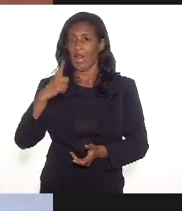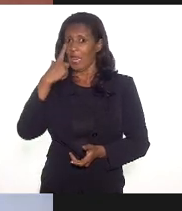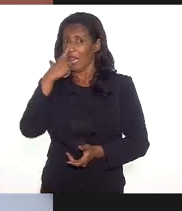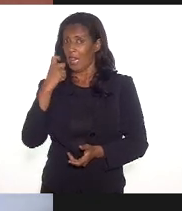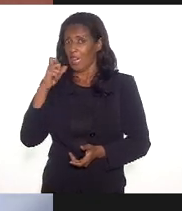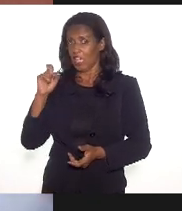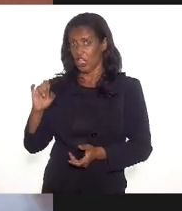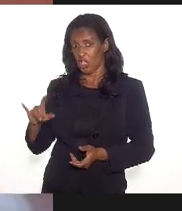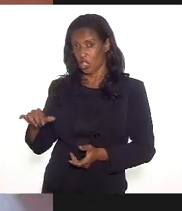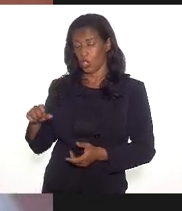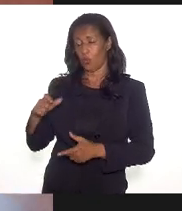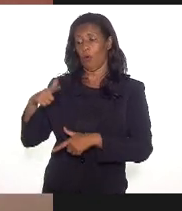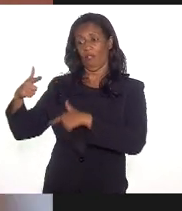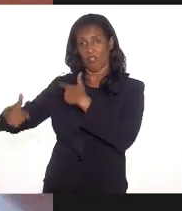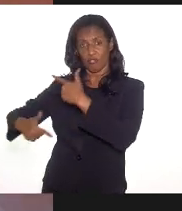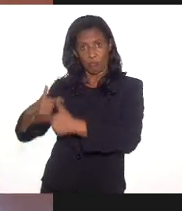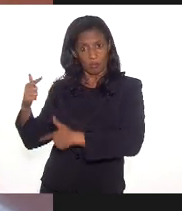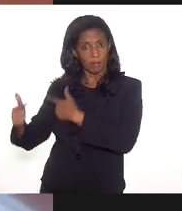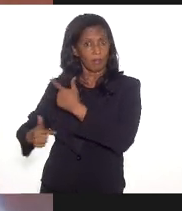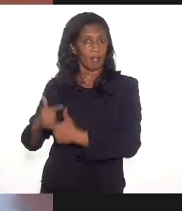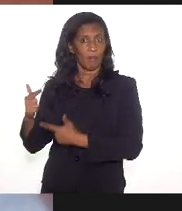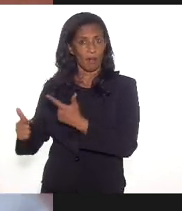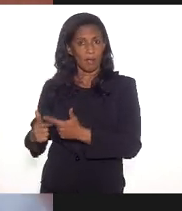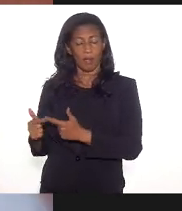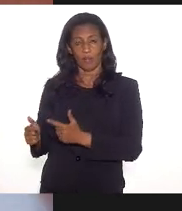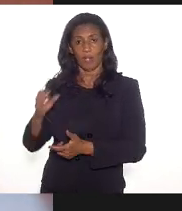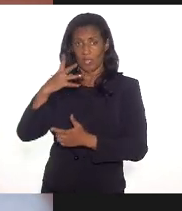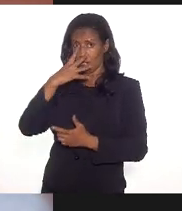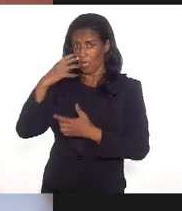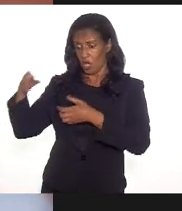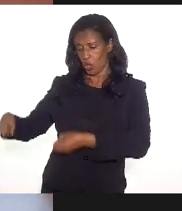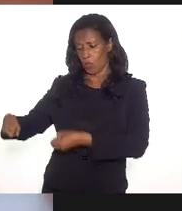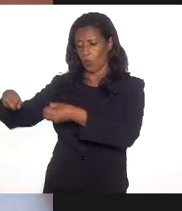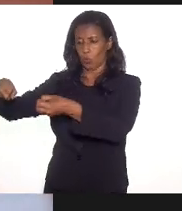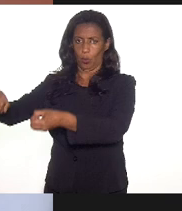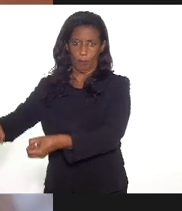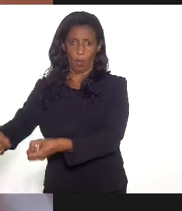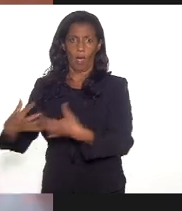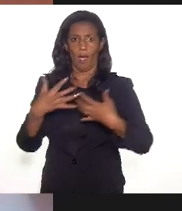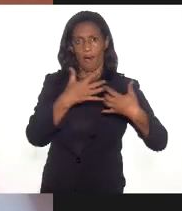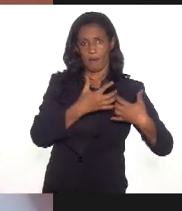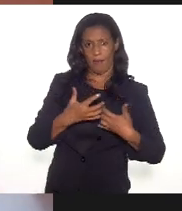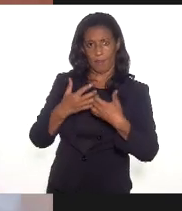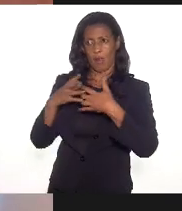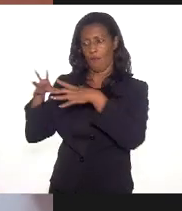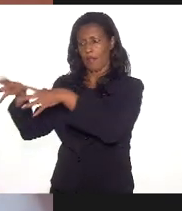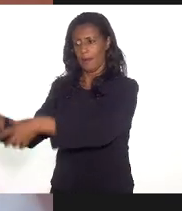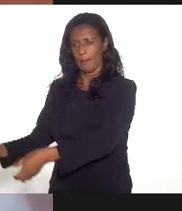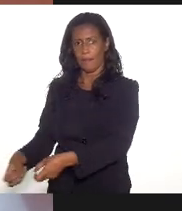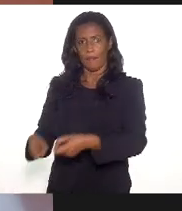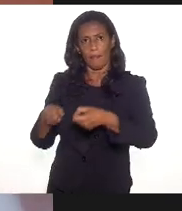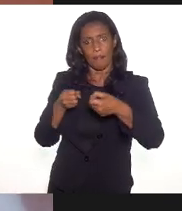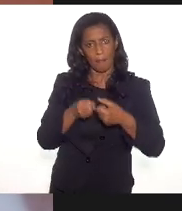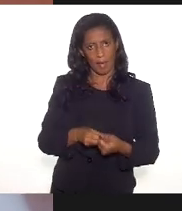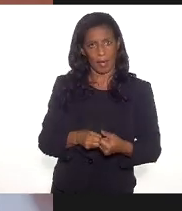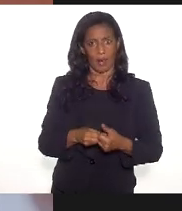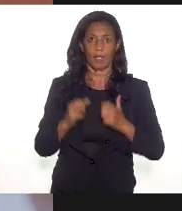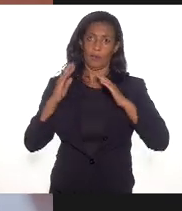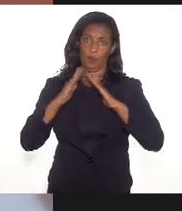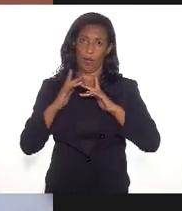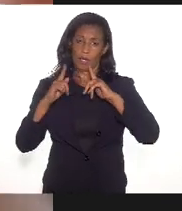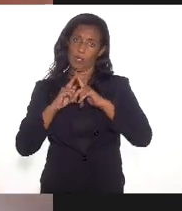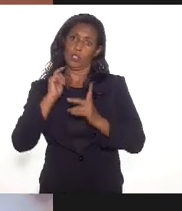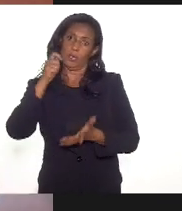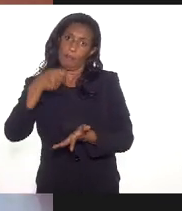sempre trabalhando, não para de trabalhar. Botou o lixo na porta, tem que tirar. Não é isso? A igreja é obrigada a pagar a